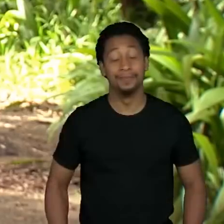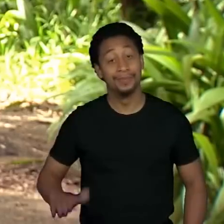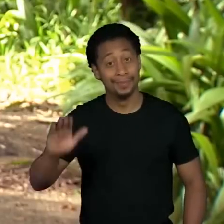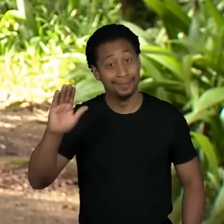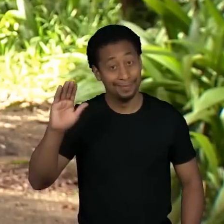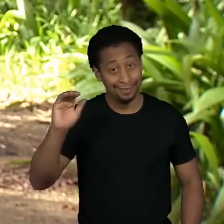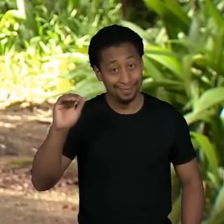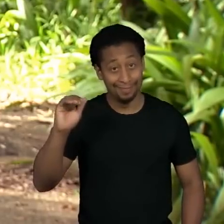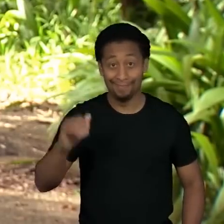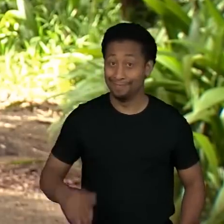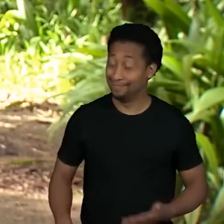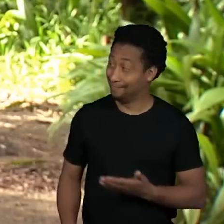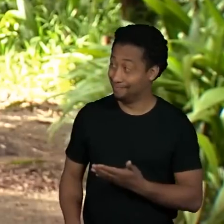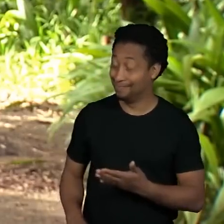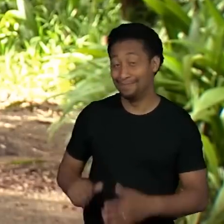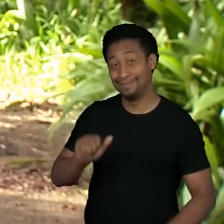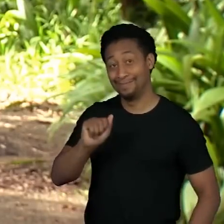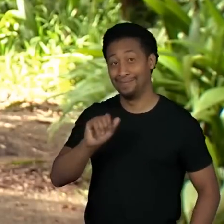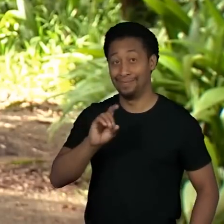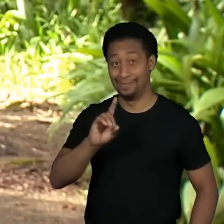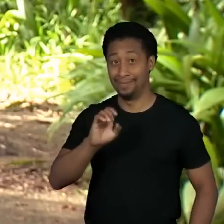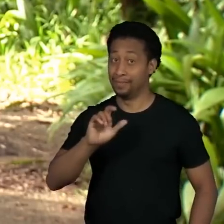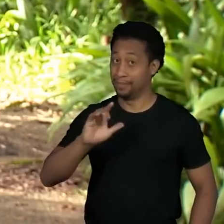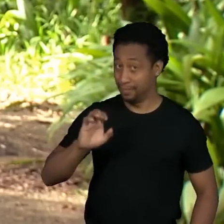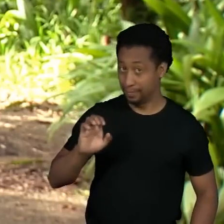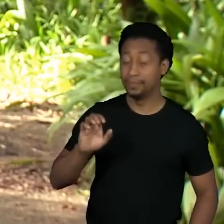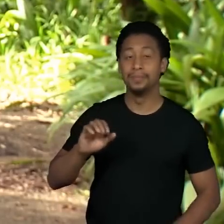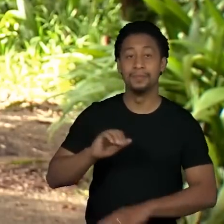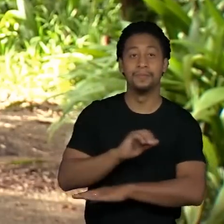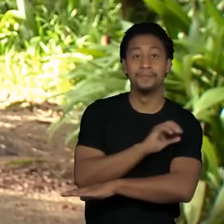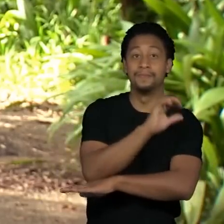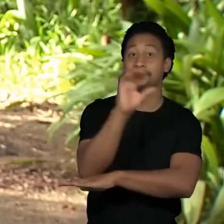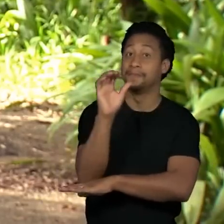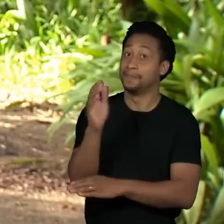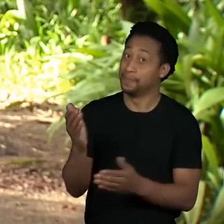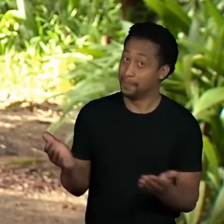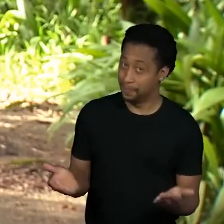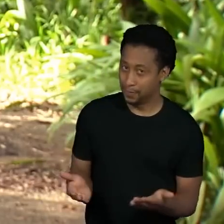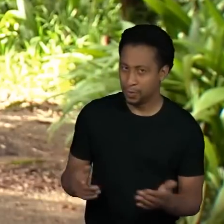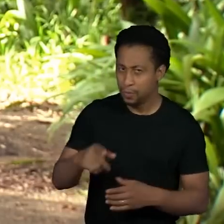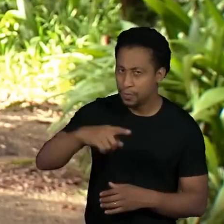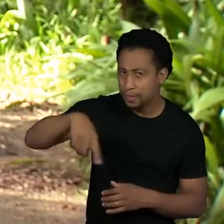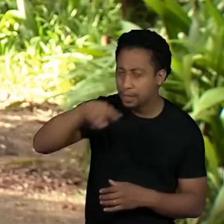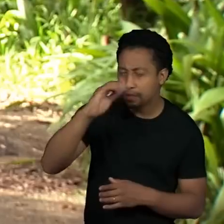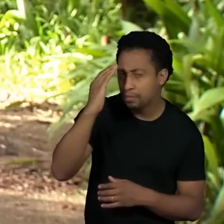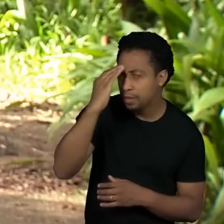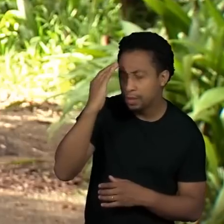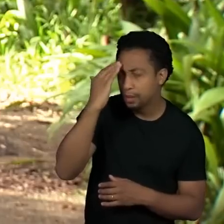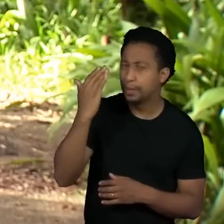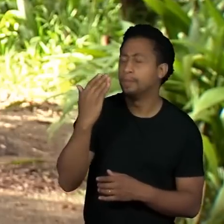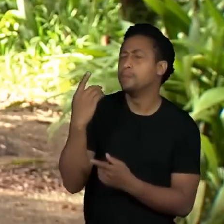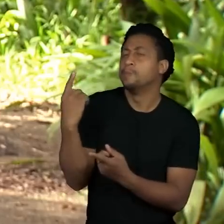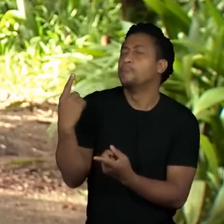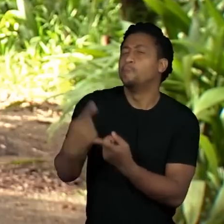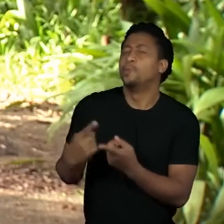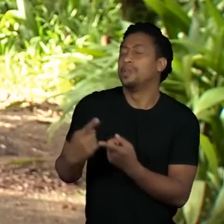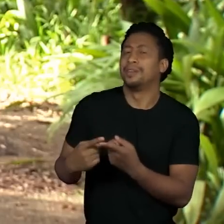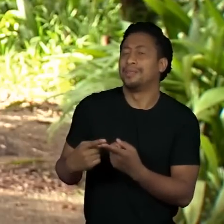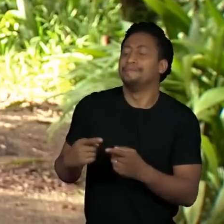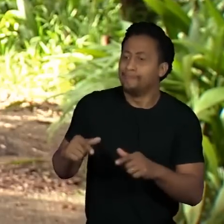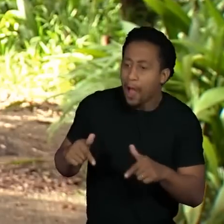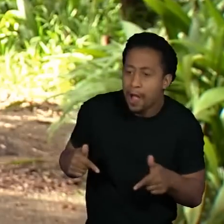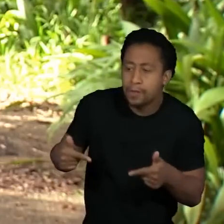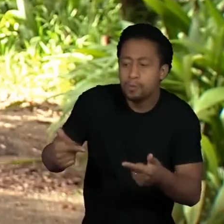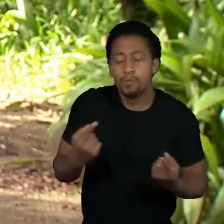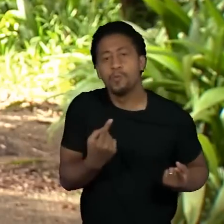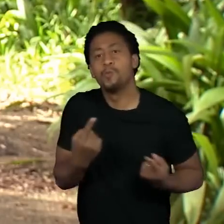Olá, eu sou a Adele Santelli. No Repórter Eco de hoje, você vai compreender por que é necessário o combate ao garimpo ilegal